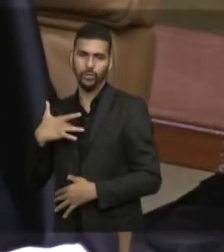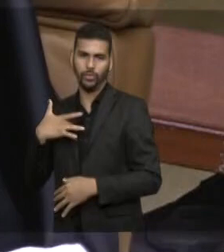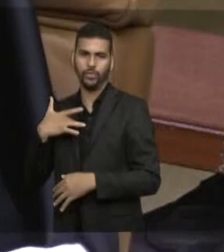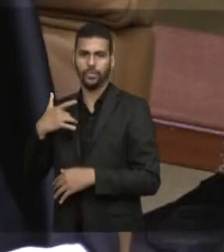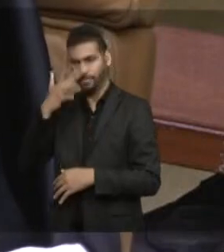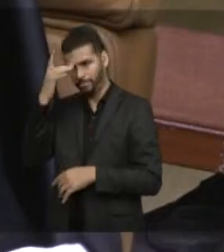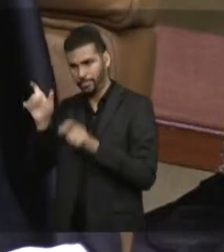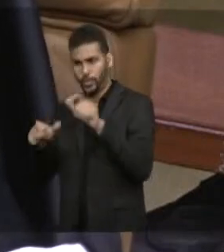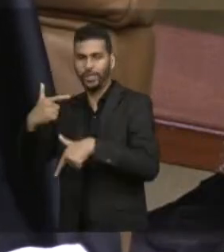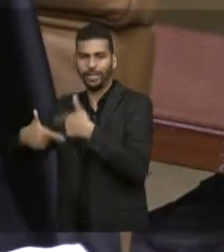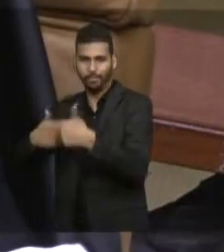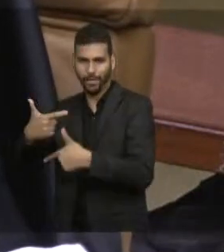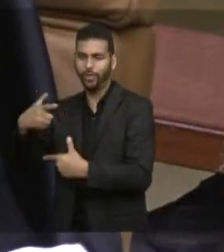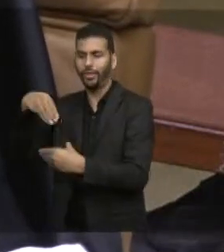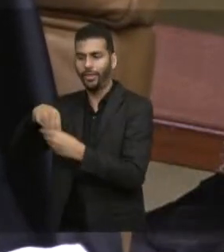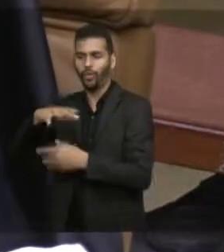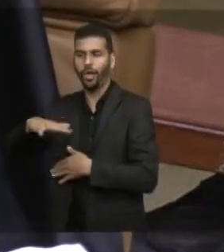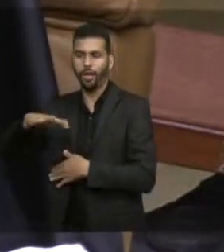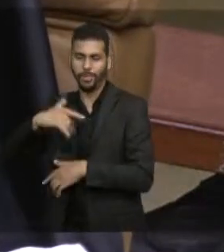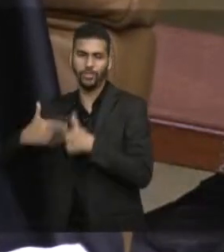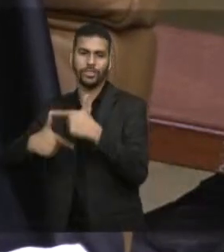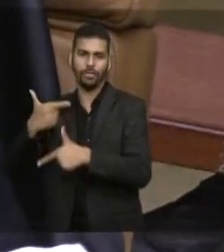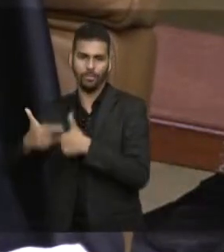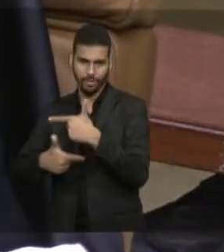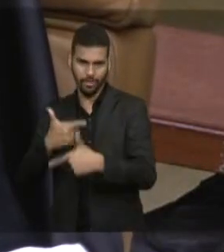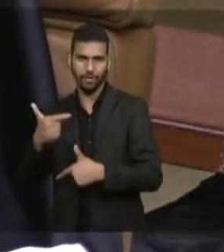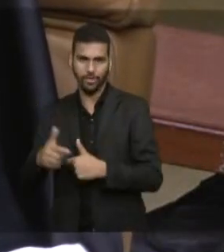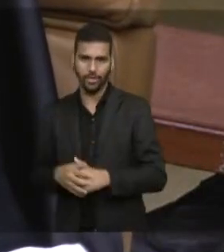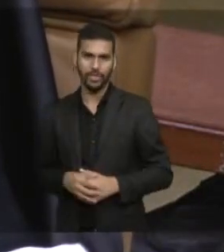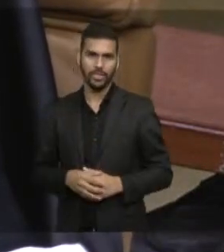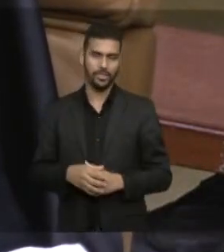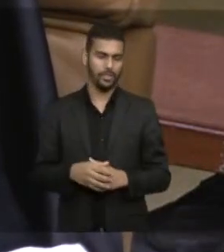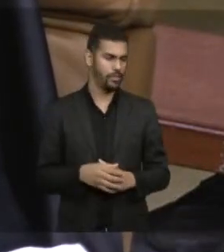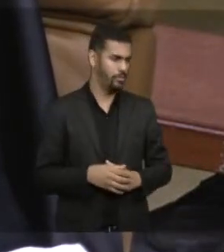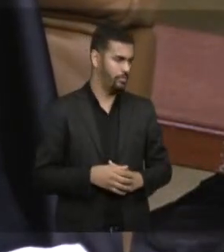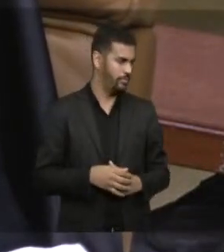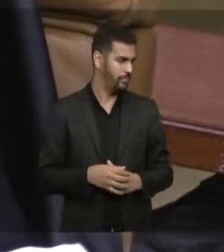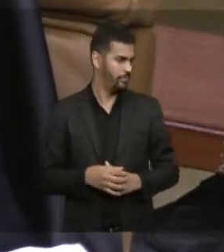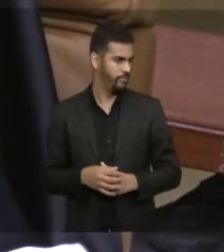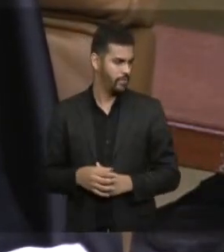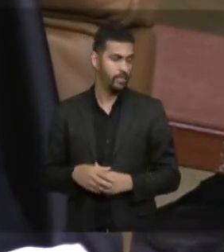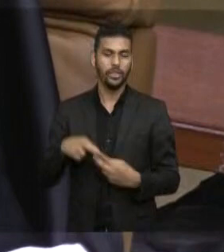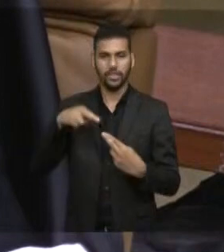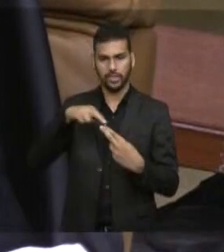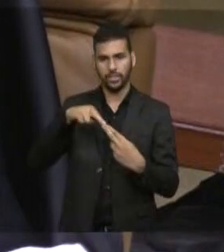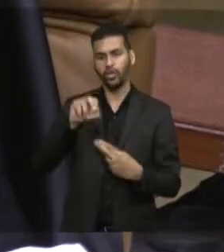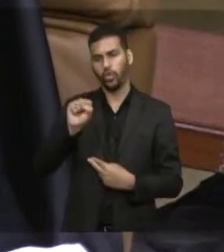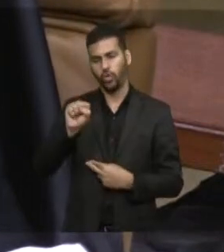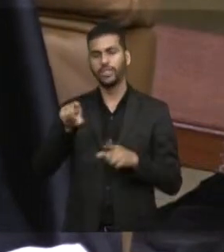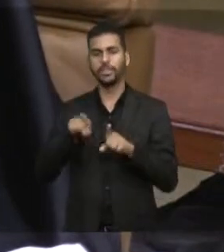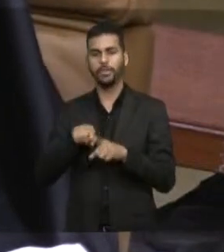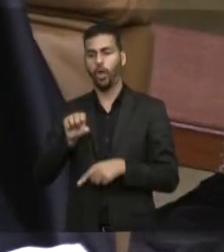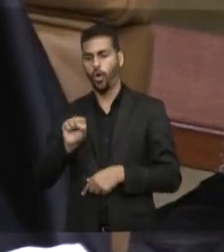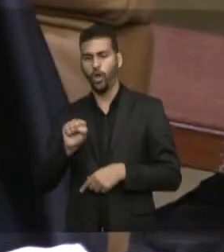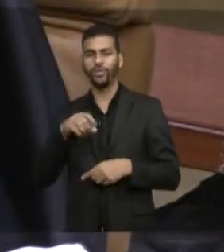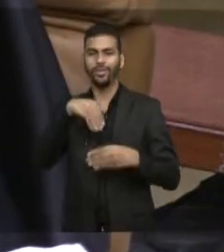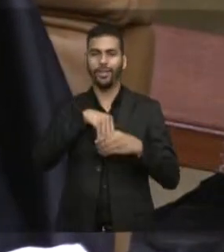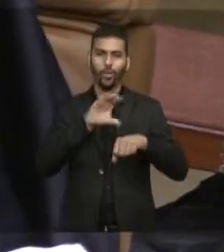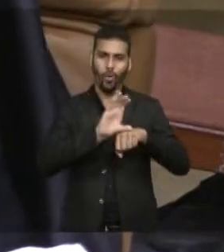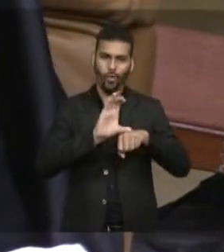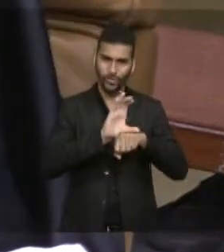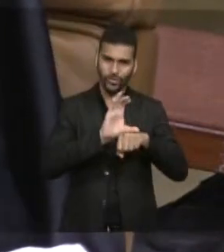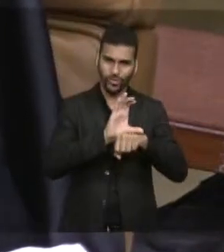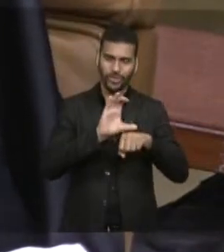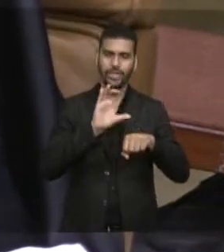é um meio ambiente do trabalho inciso 2 e oitavo do artigo 200 da Constituição também prevista